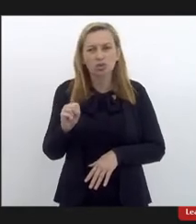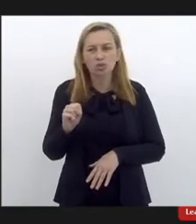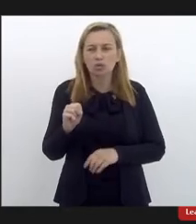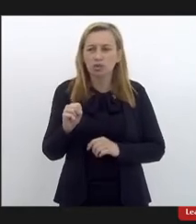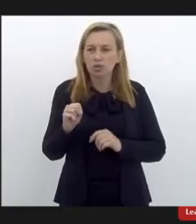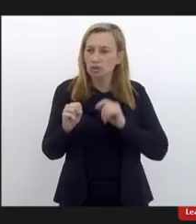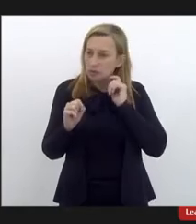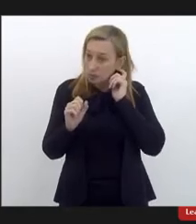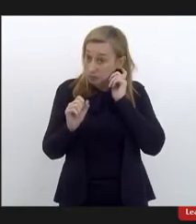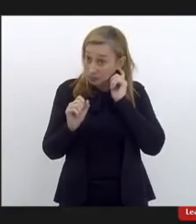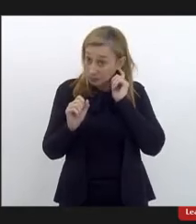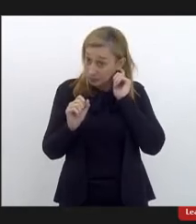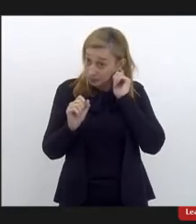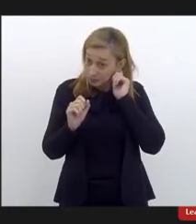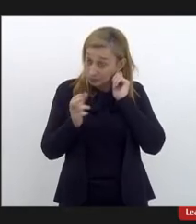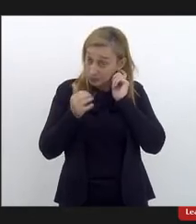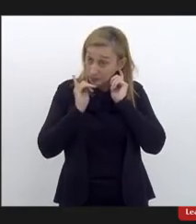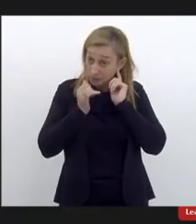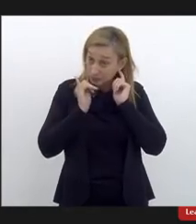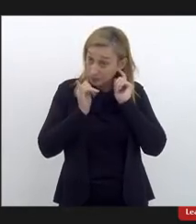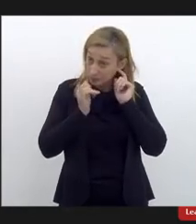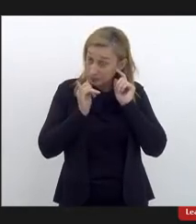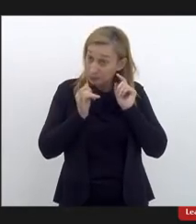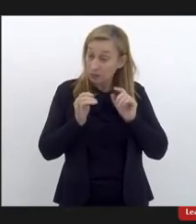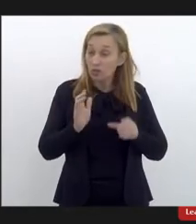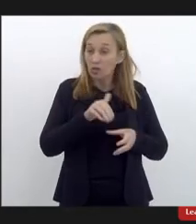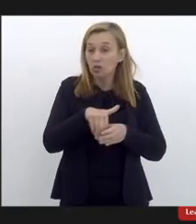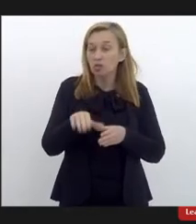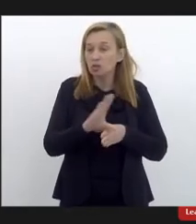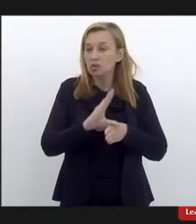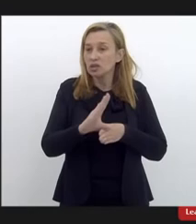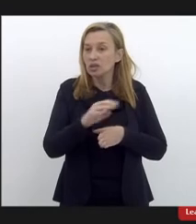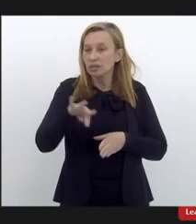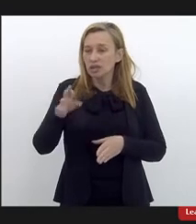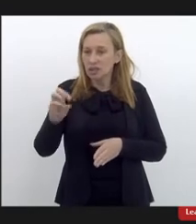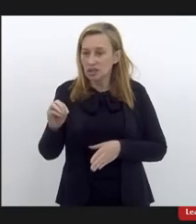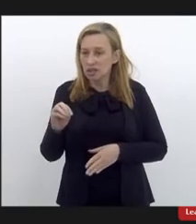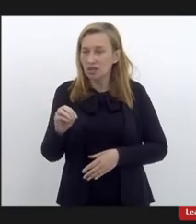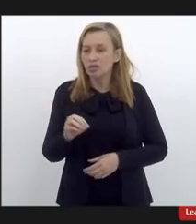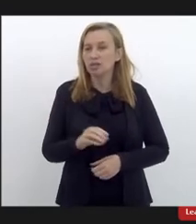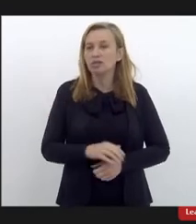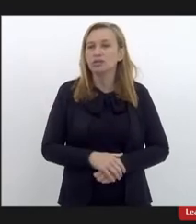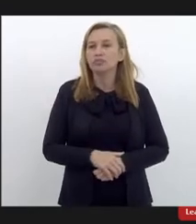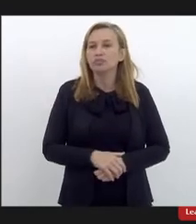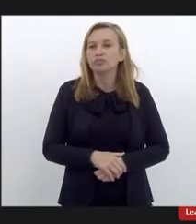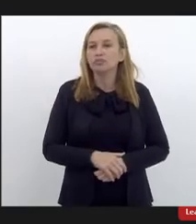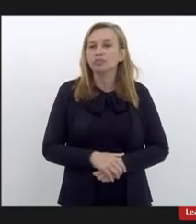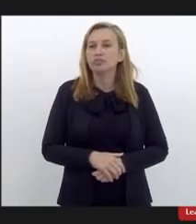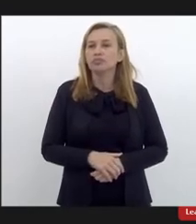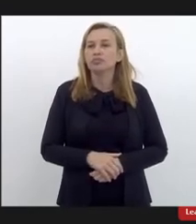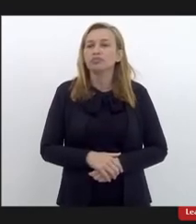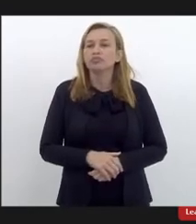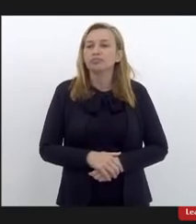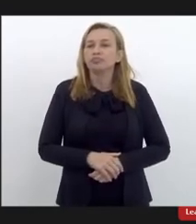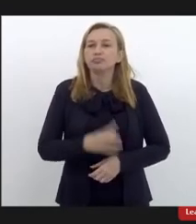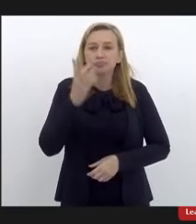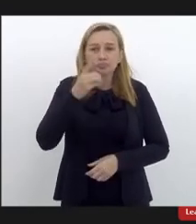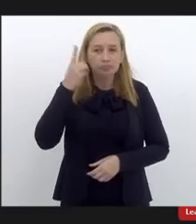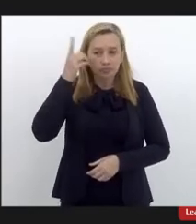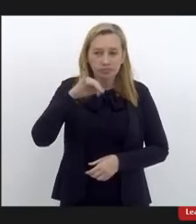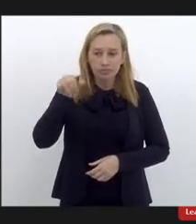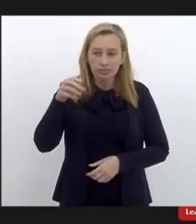2018, um relato do voto do conselheiro Marcelo Verdini, né, a partir de uma consulta do deputado Jânio